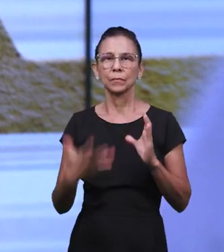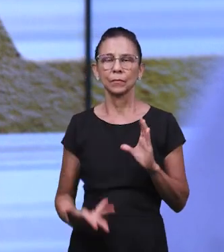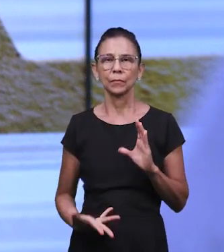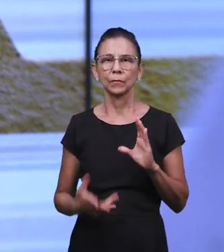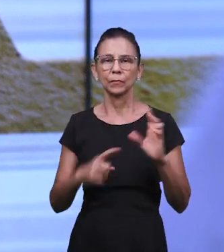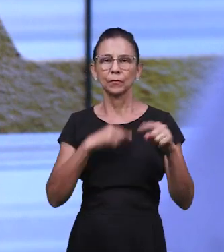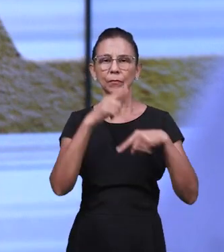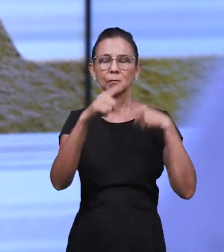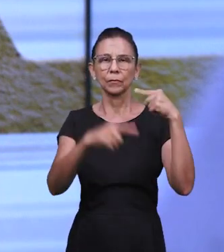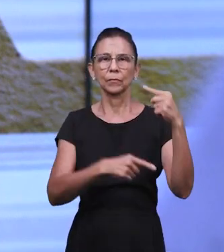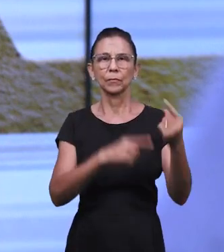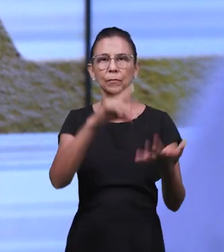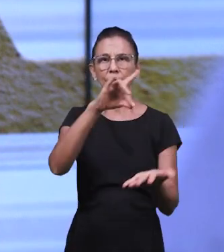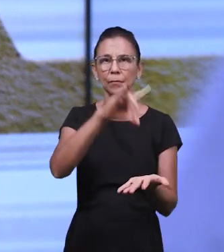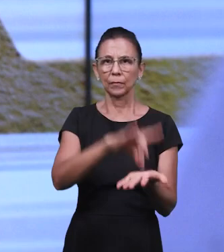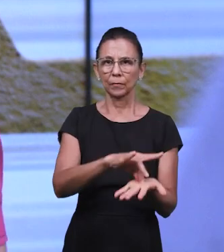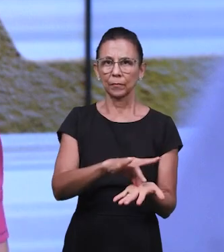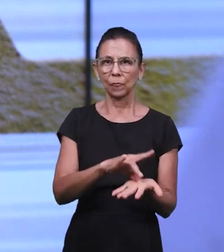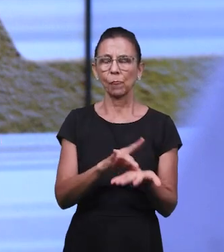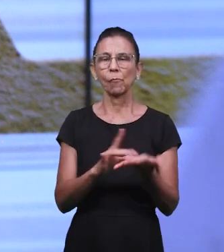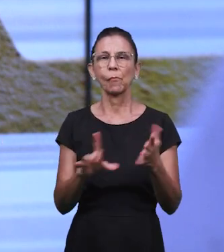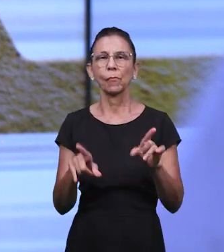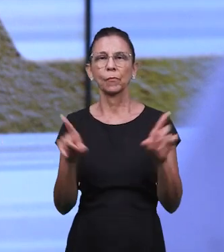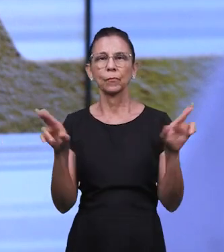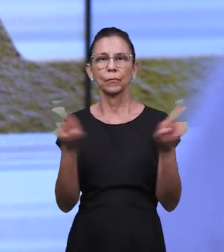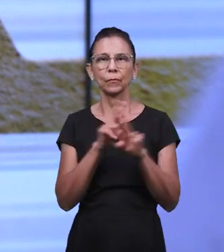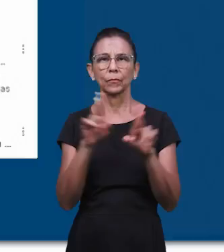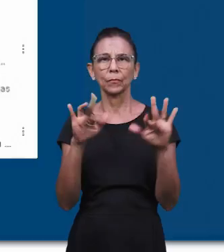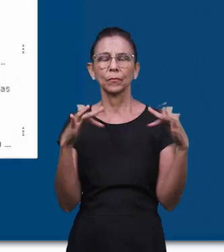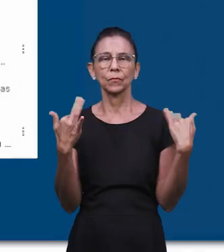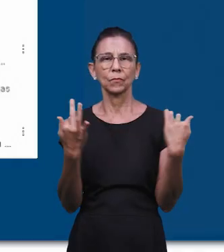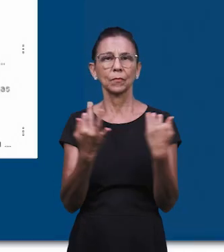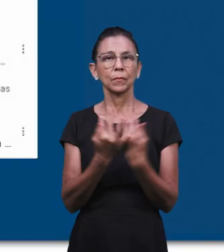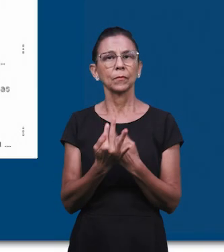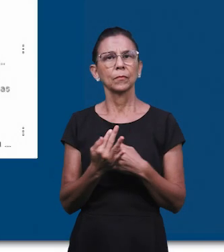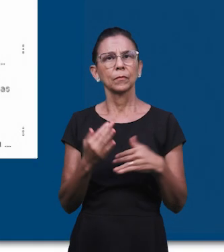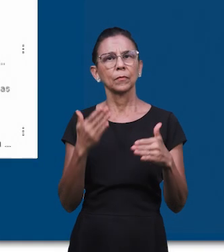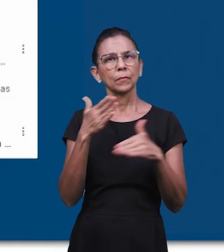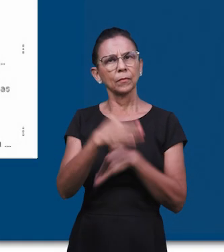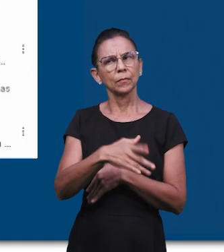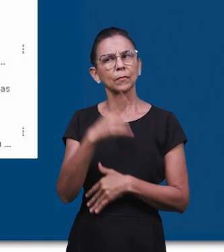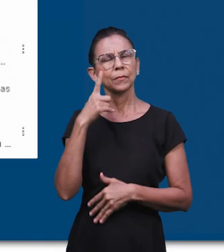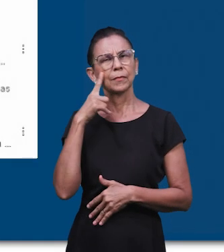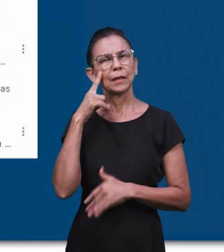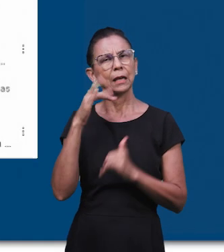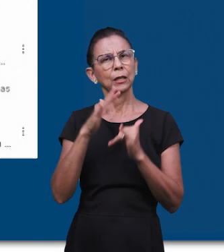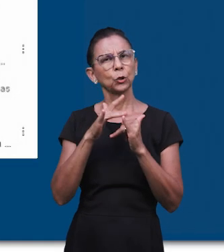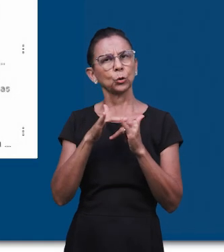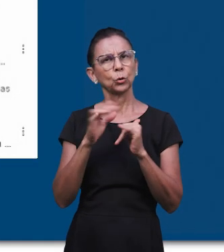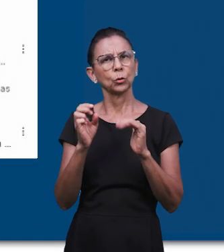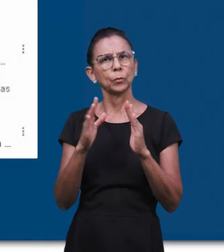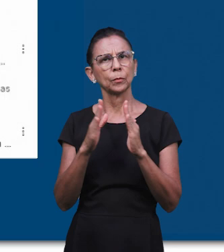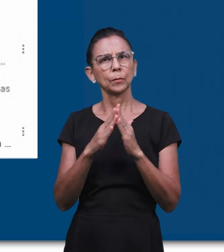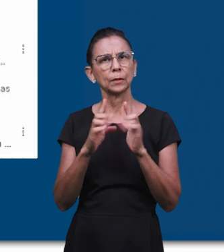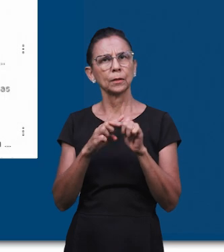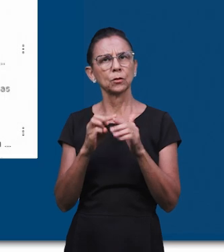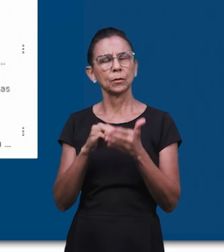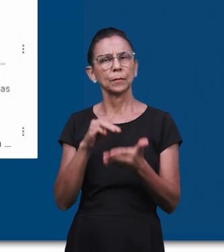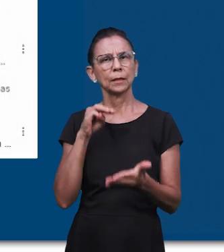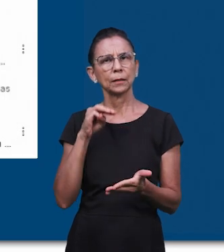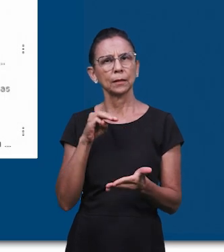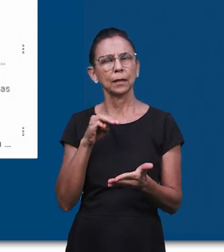ainda não assistiu, acesse o canal oficial da Igreja Cristã Maranata no YouTube, a playlist do Grupo Organização e